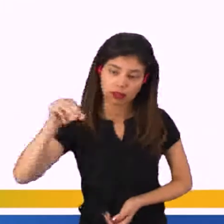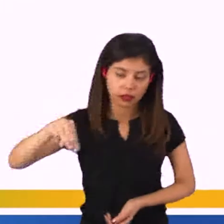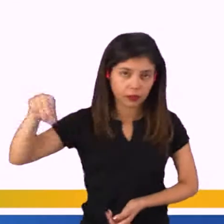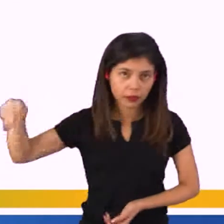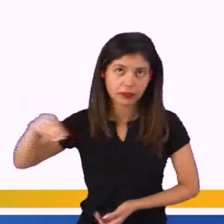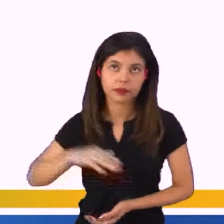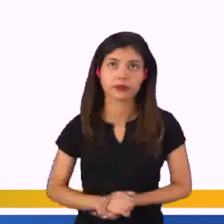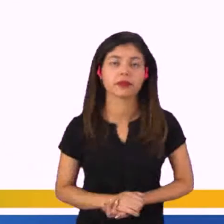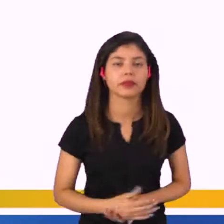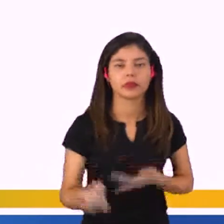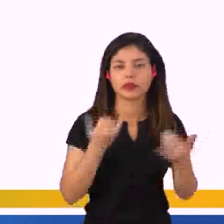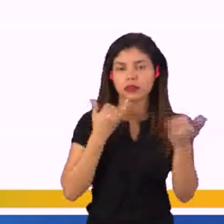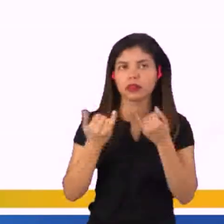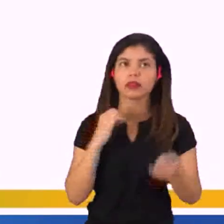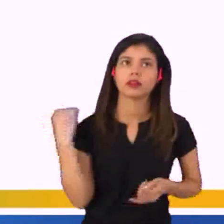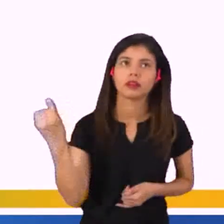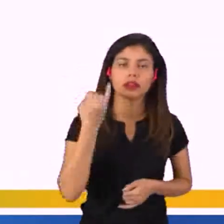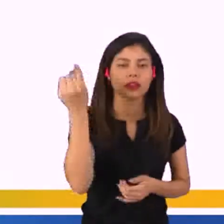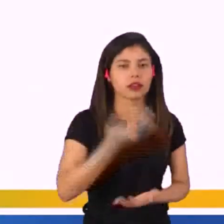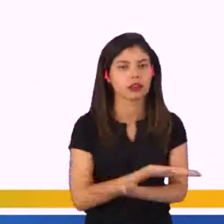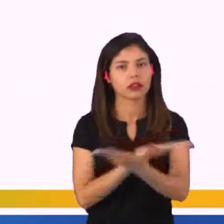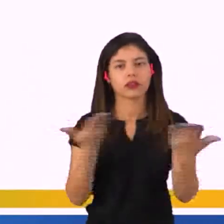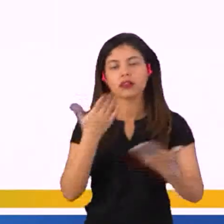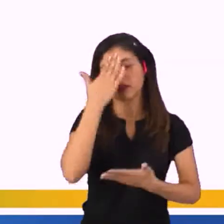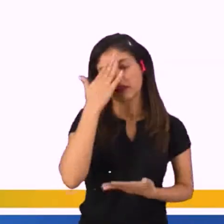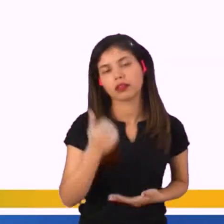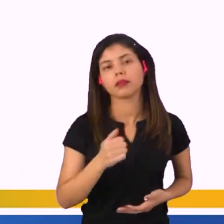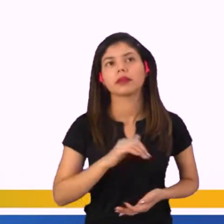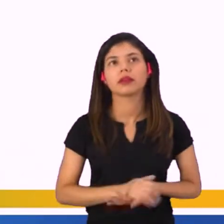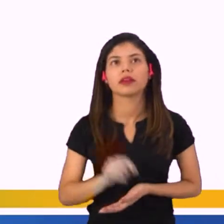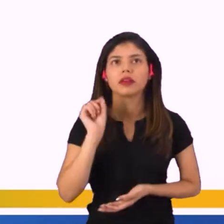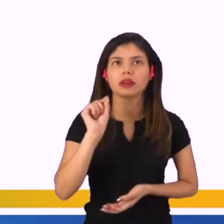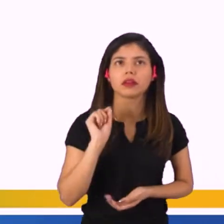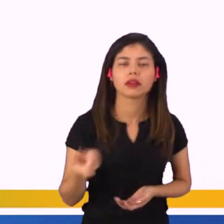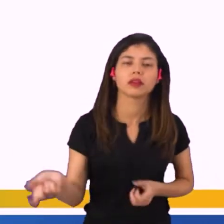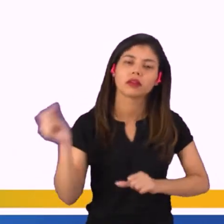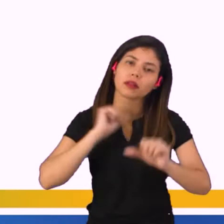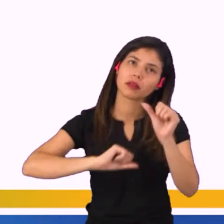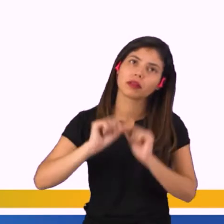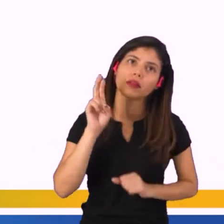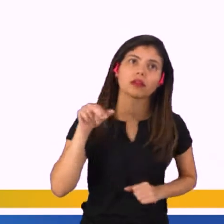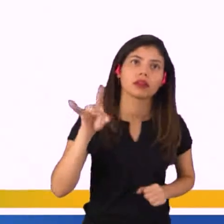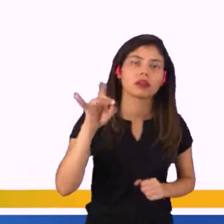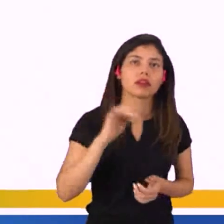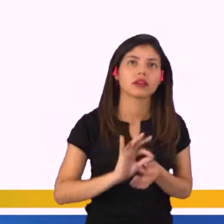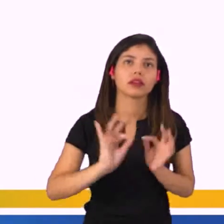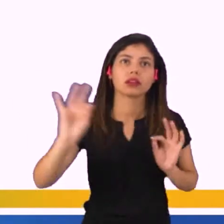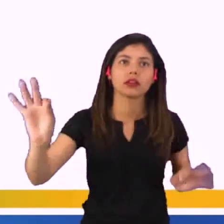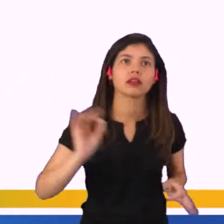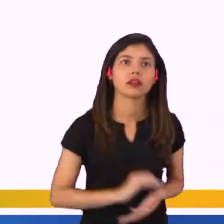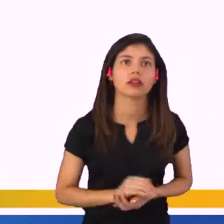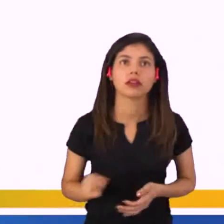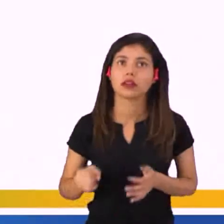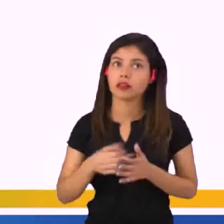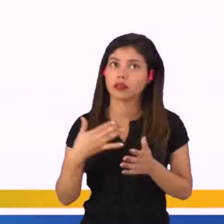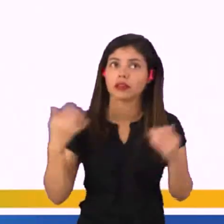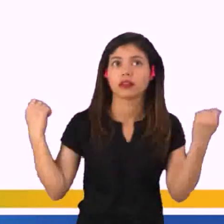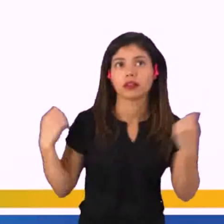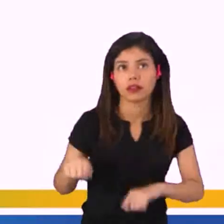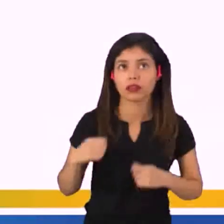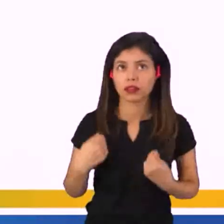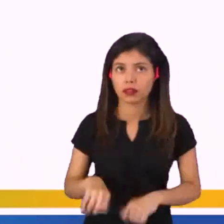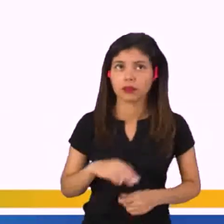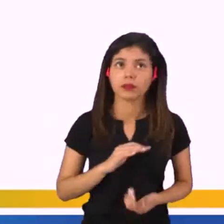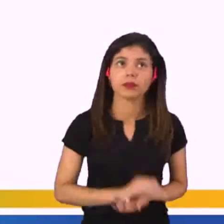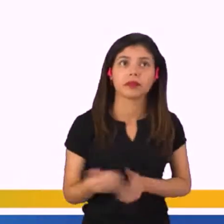10 milímetros. Essas são informações importantes aí para você entender a conversão entre unidades de comprimento. Então,